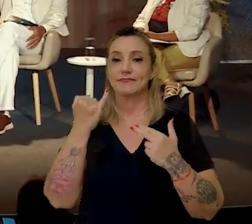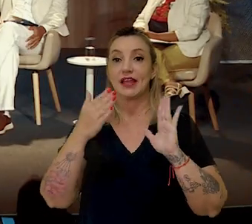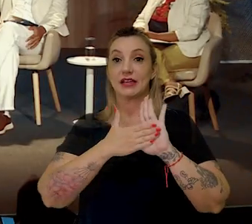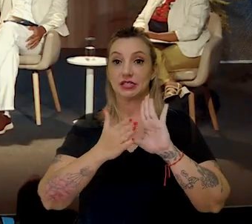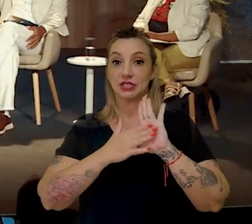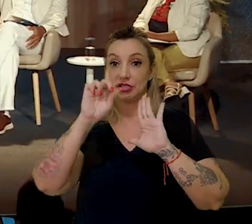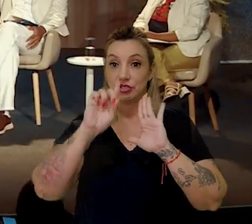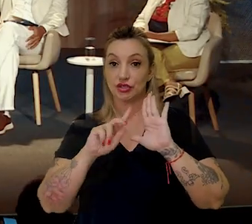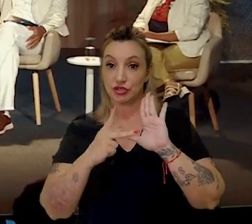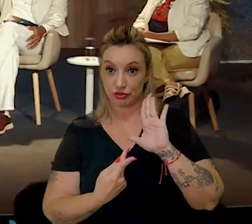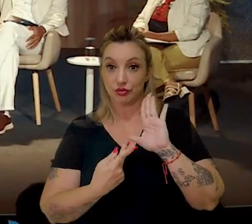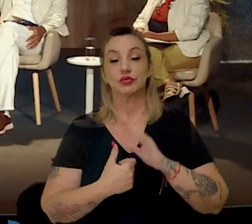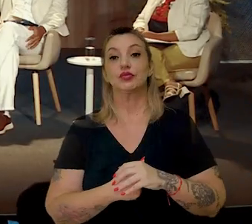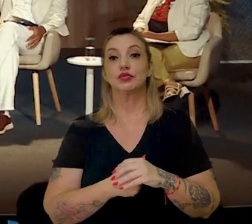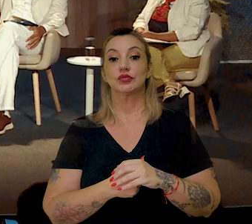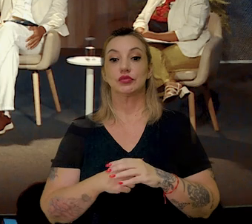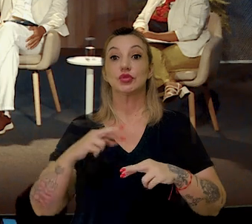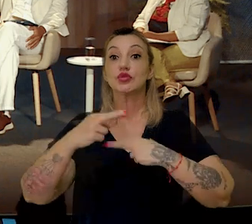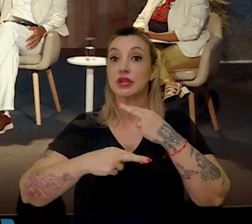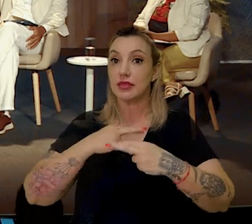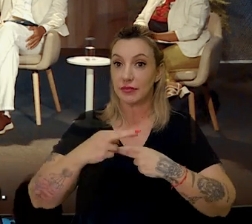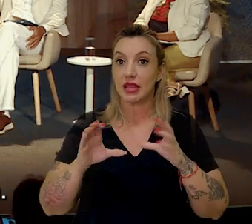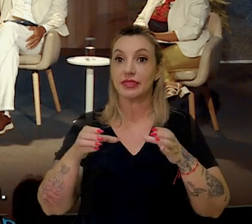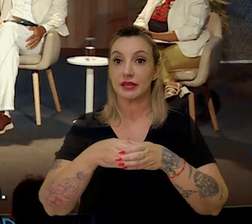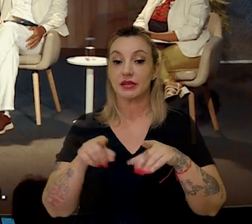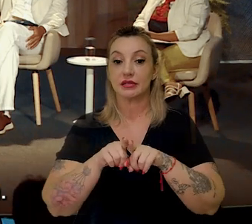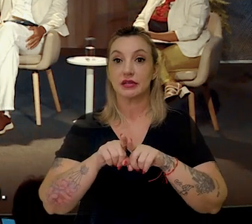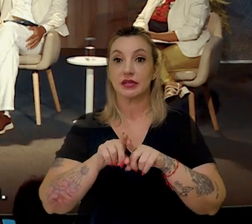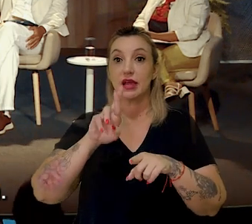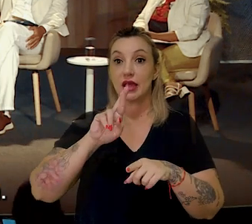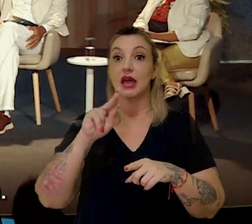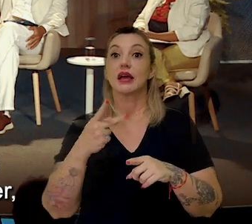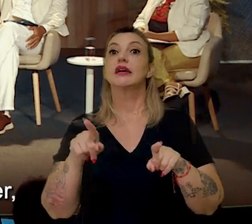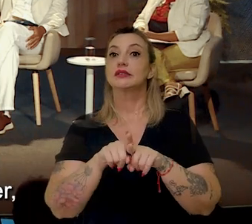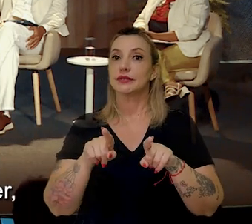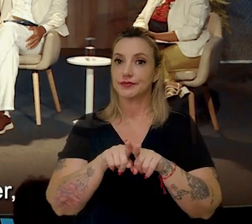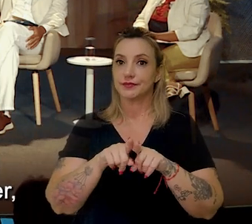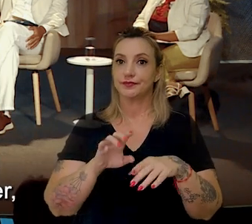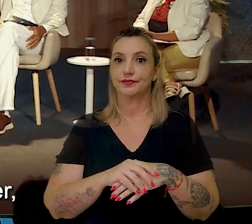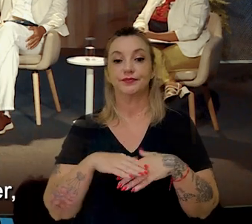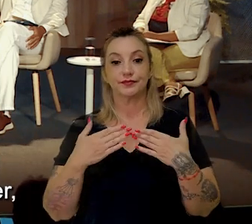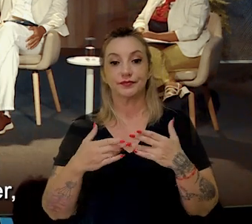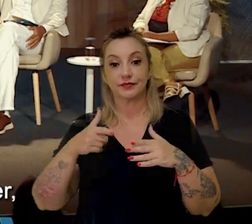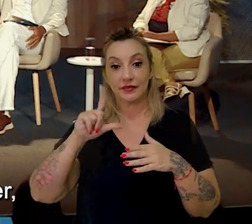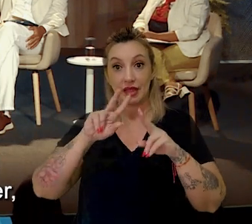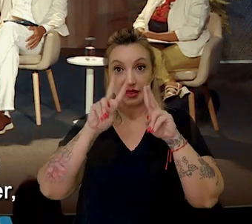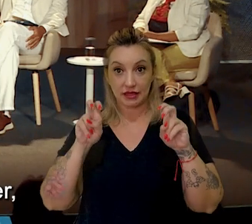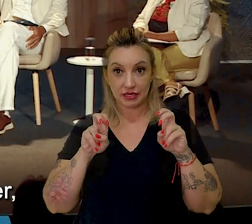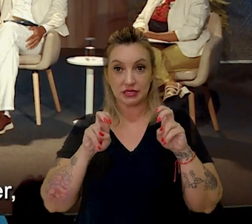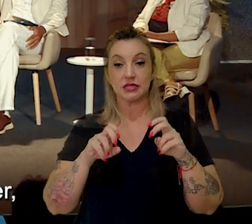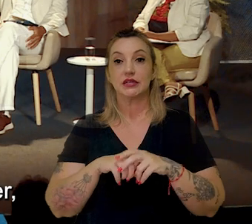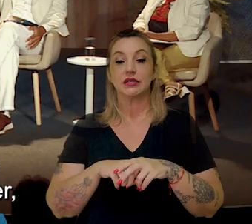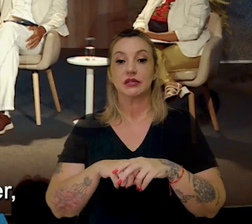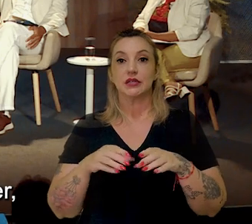humanos a área de de sustentabilidade também a área de recursos humanos também então antes o tema que ficava